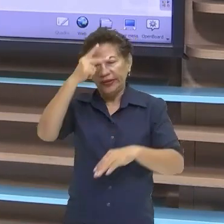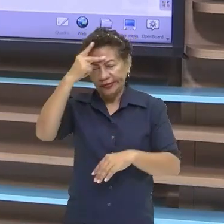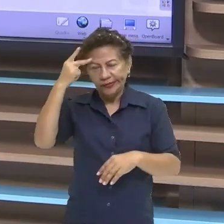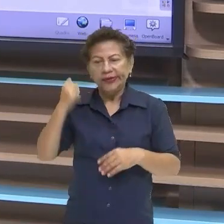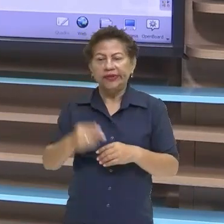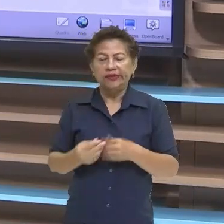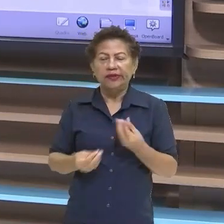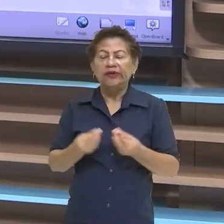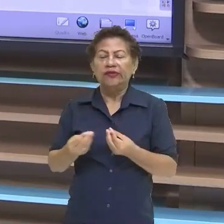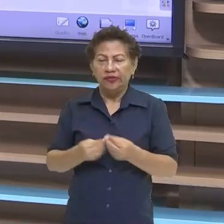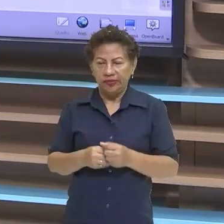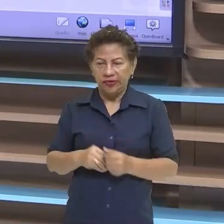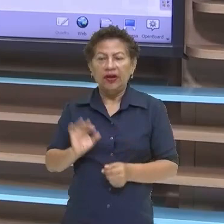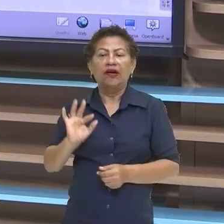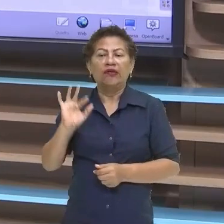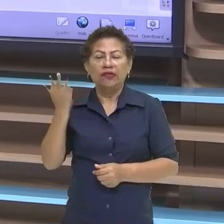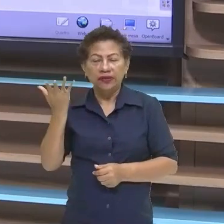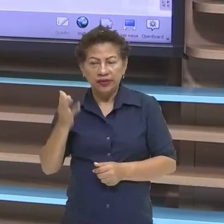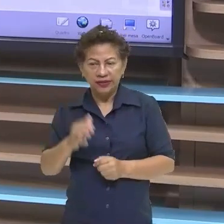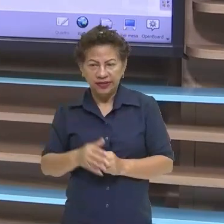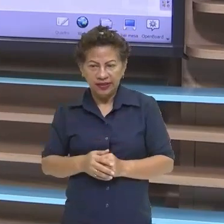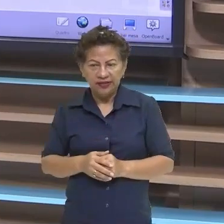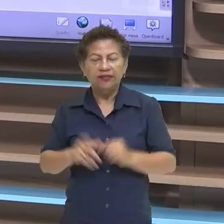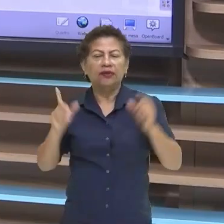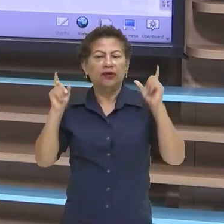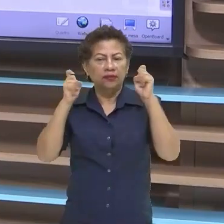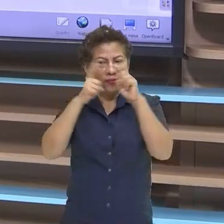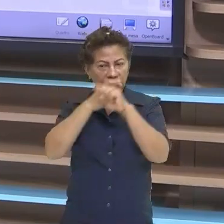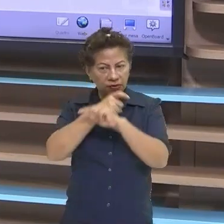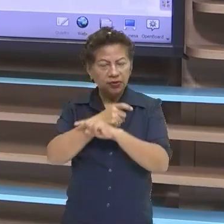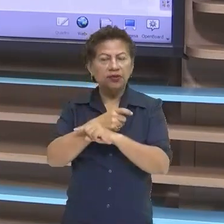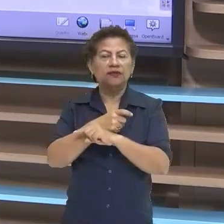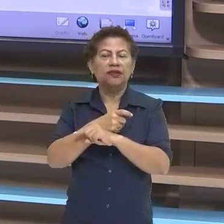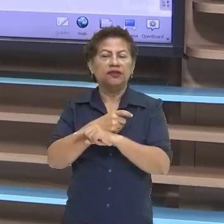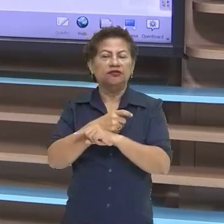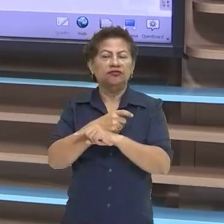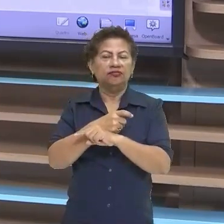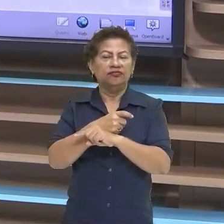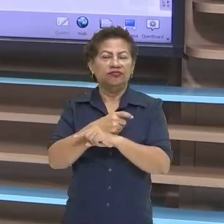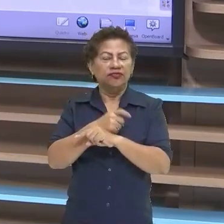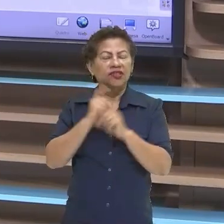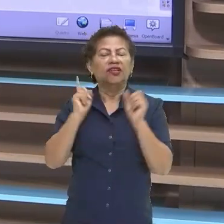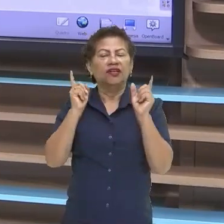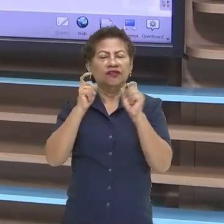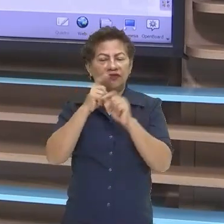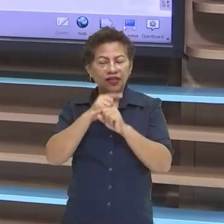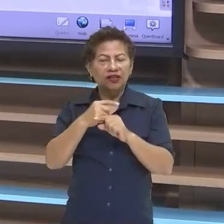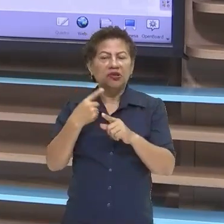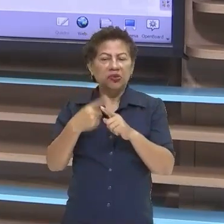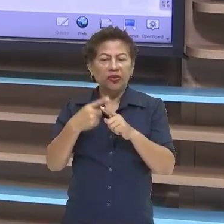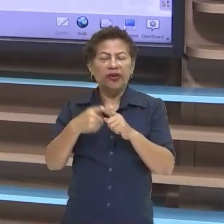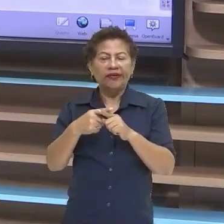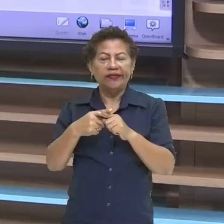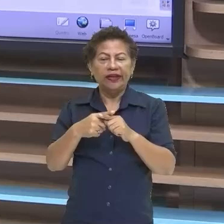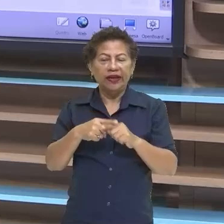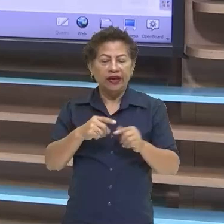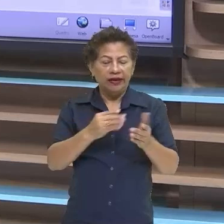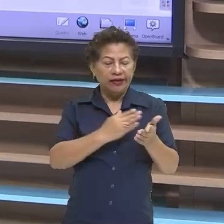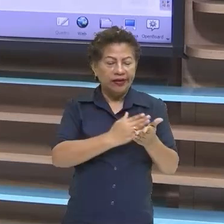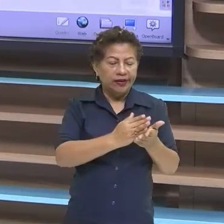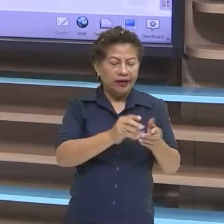outro, o acesso ele era bem mais difícil, você passaria ali muitos dias até chegar